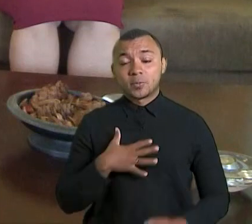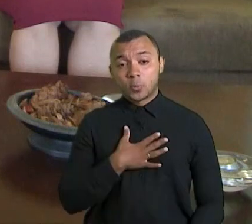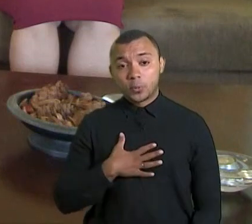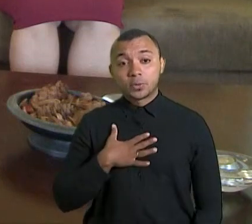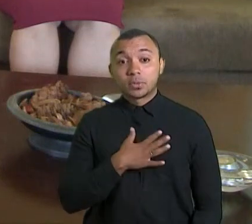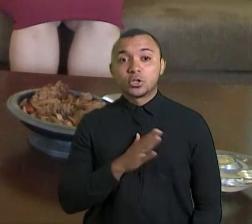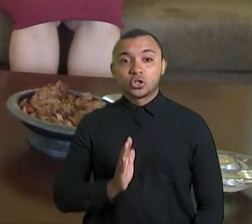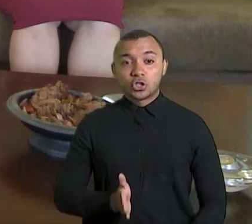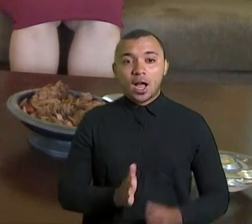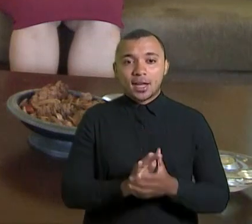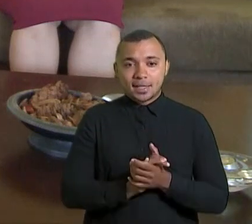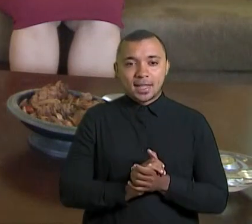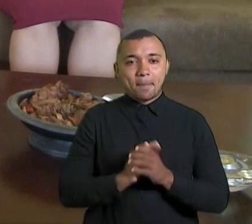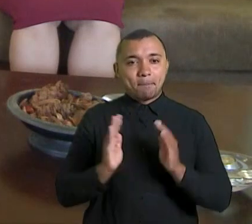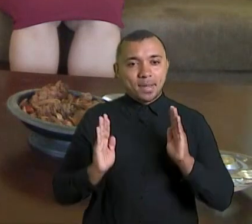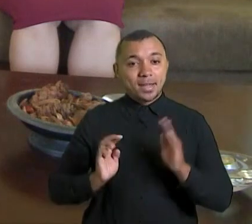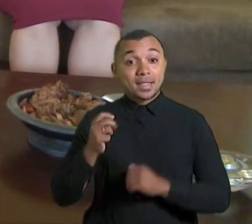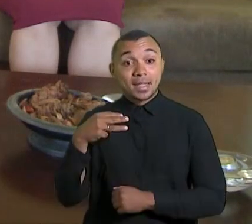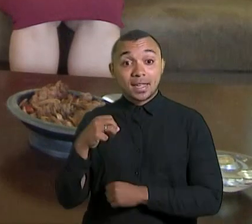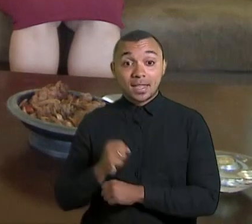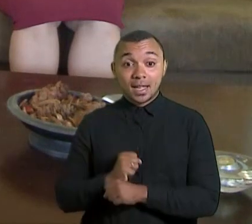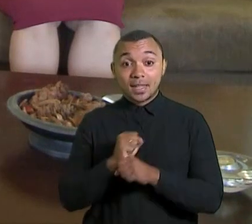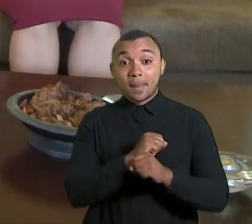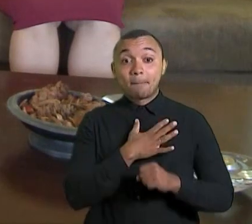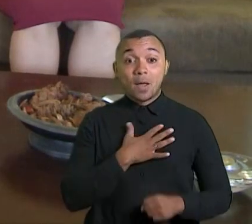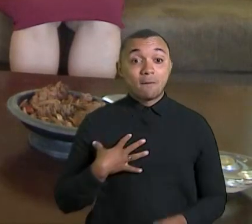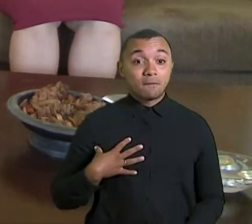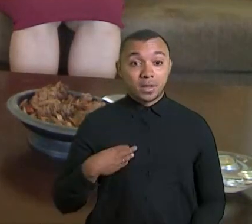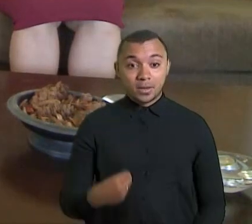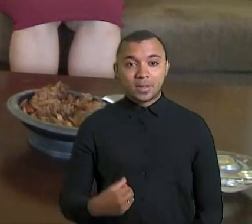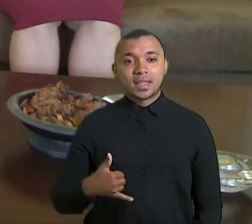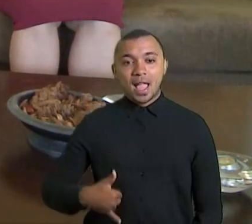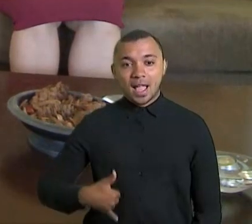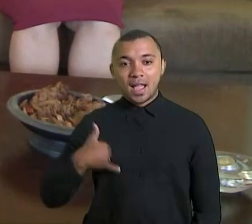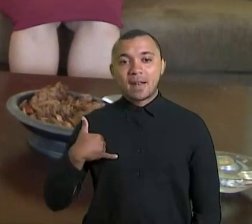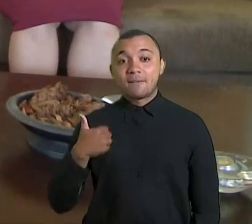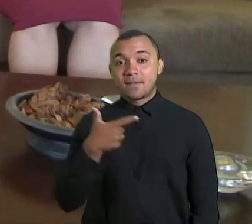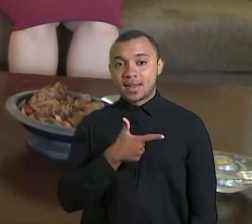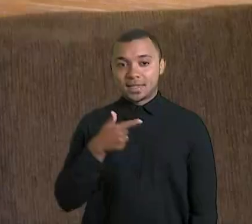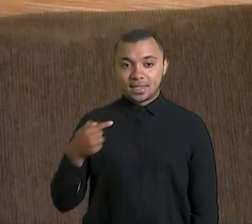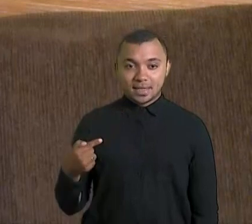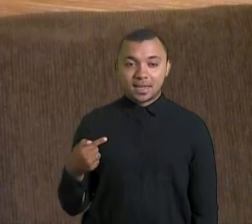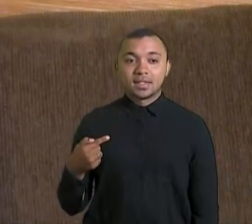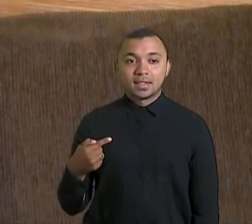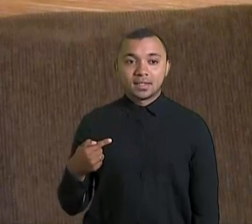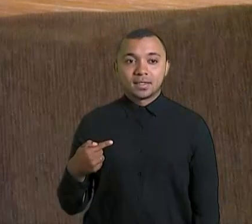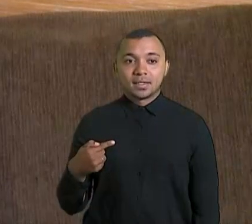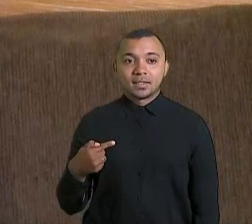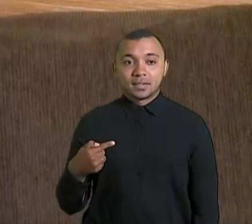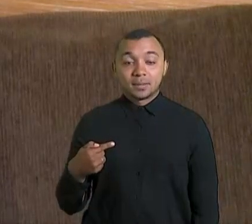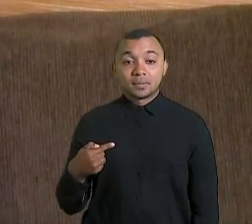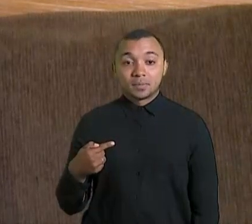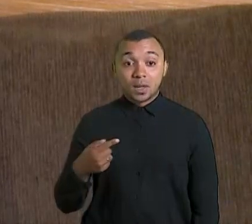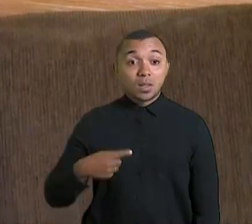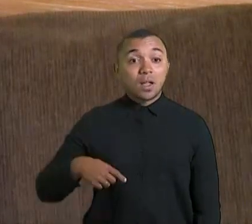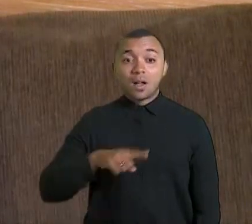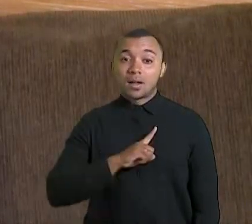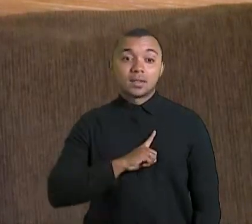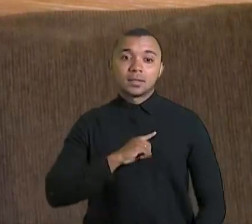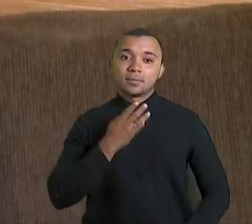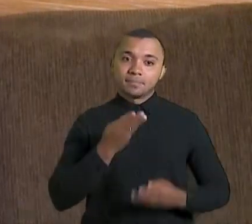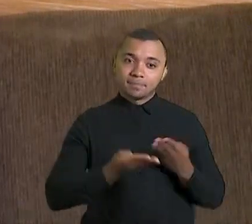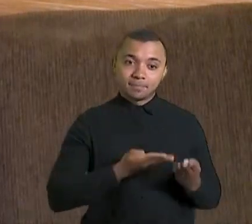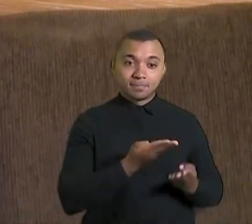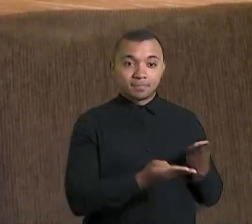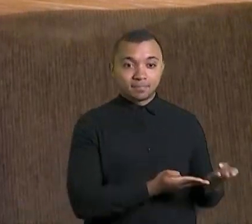casada há 30 anos, tenho um filho com 27 anos, que é o Samuel, e sempre nós cuidamos dele, né?